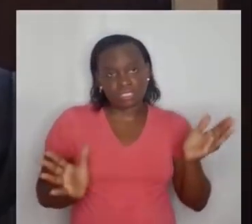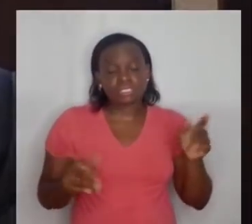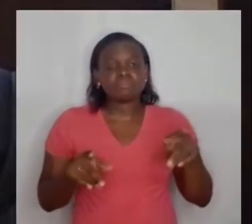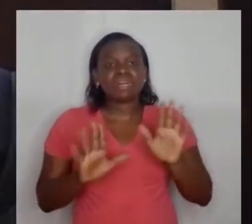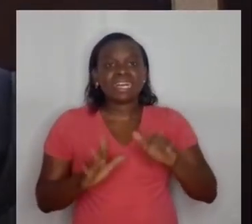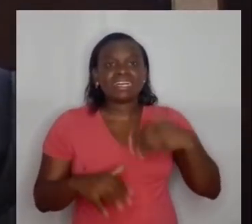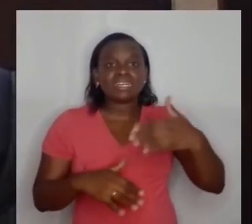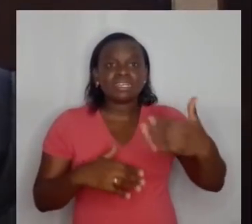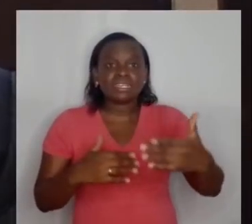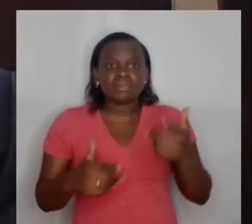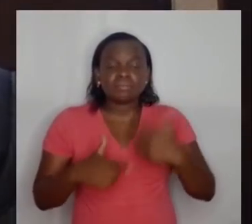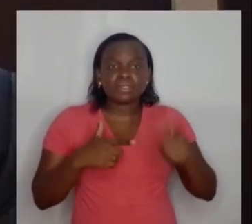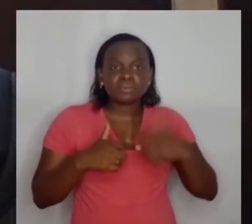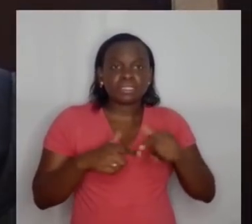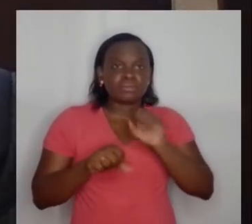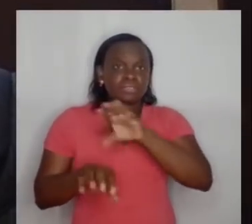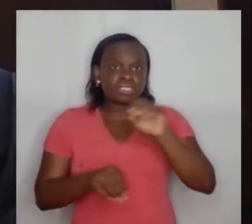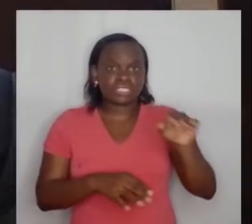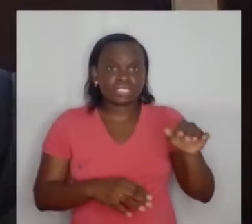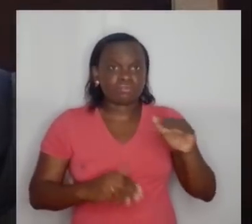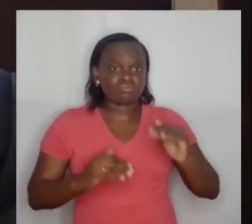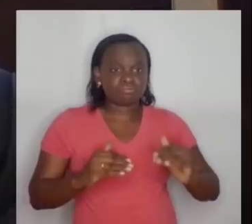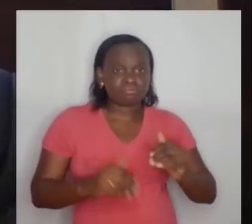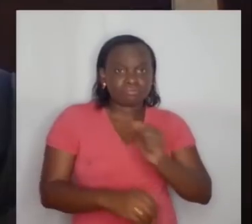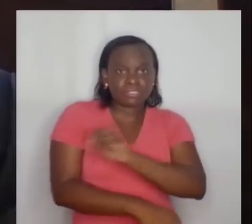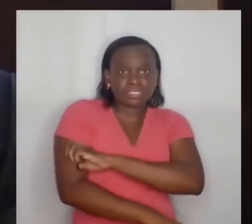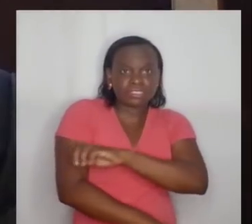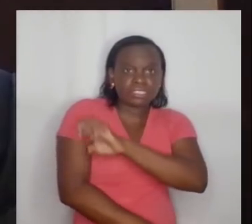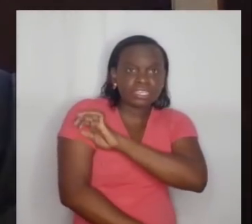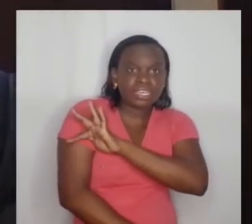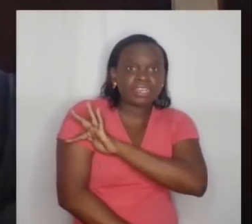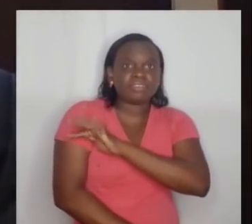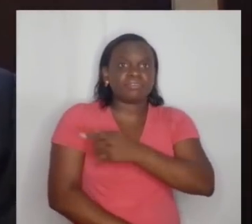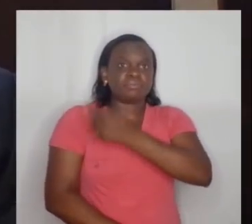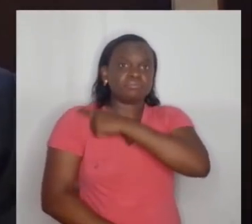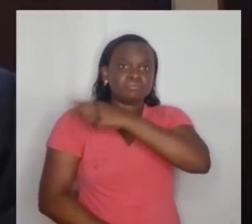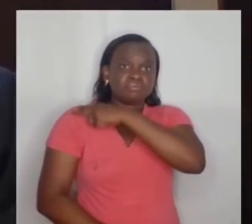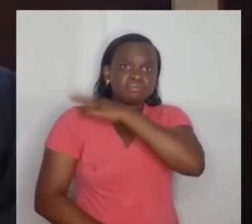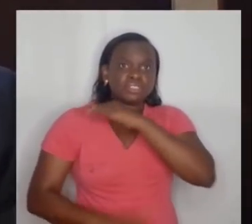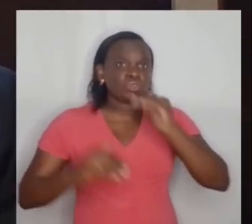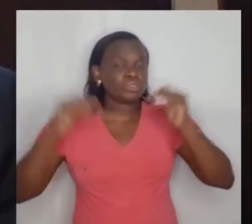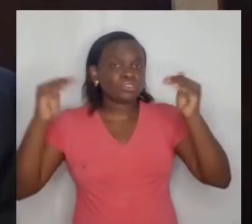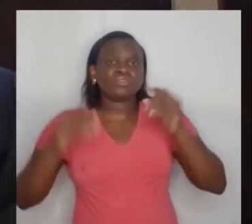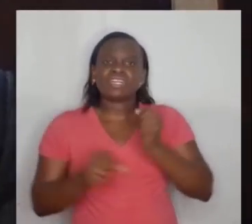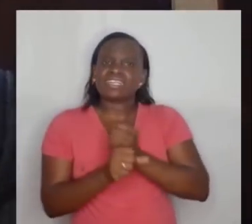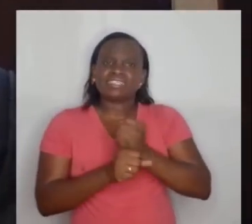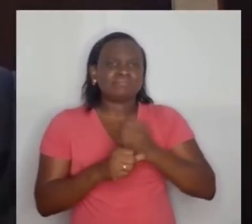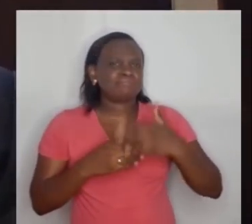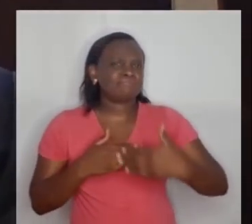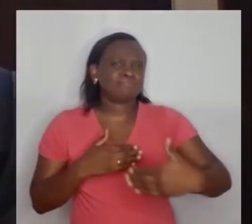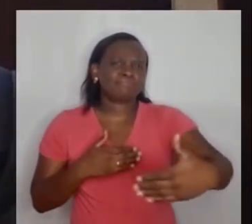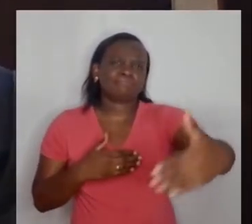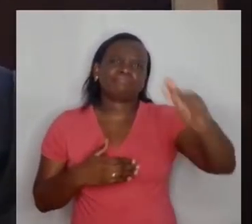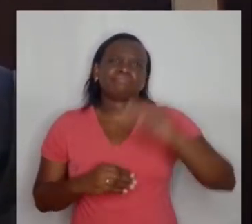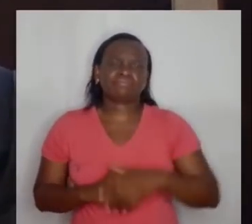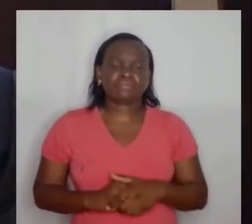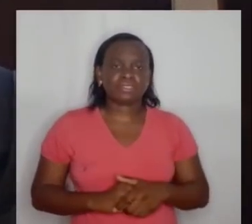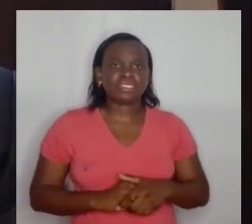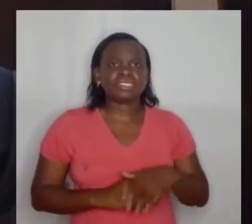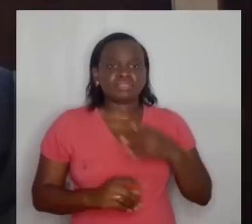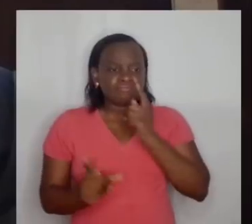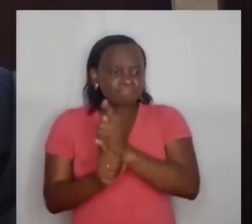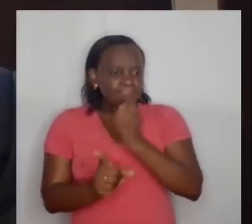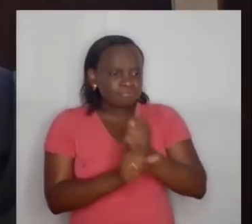para a educação em todos os níveis persistirão por anos. Pude constatar que